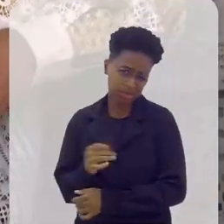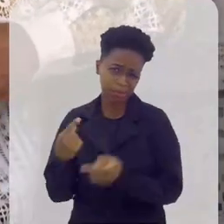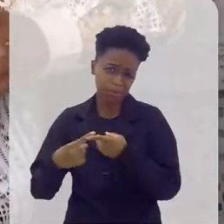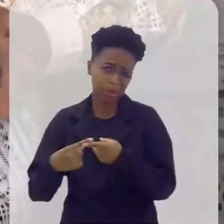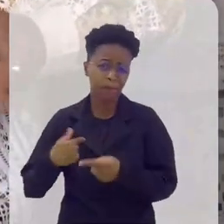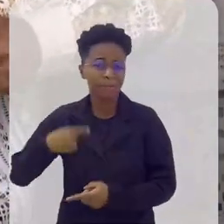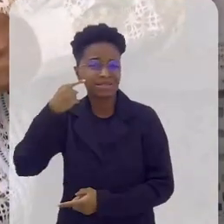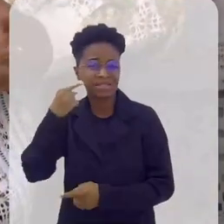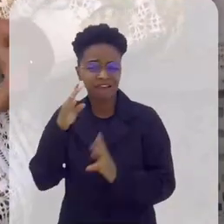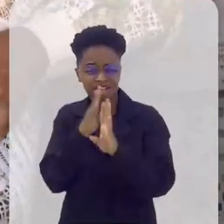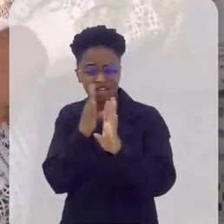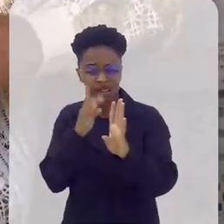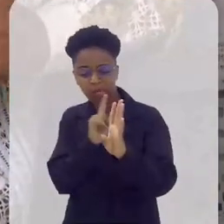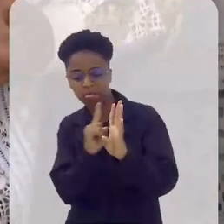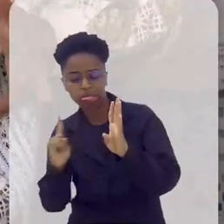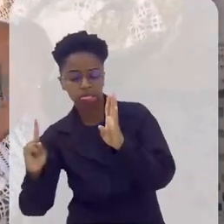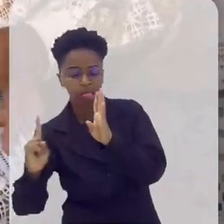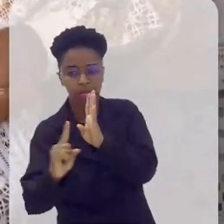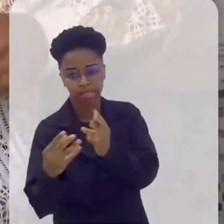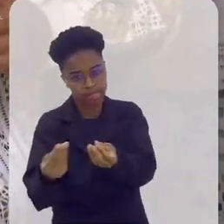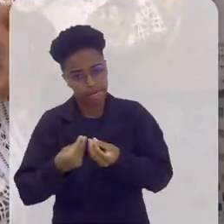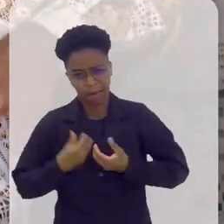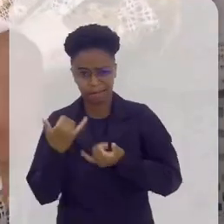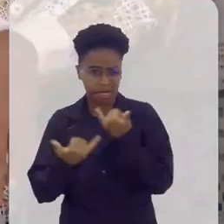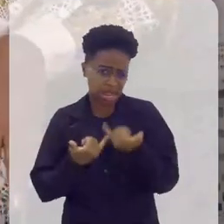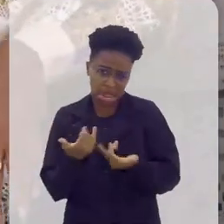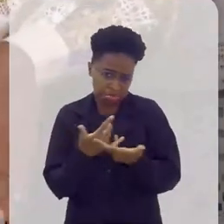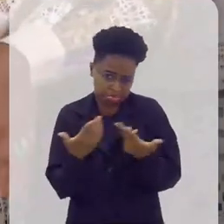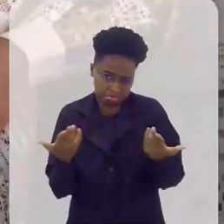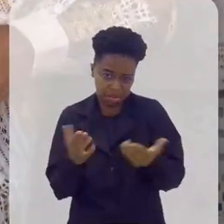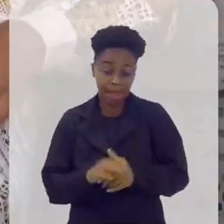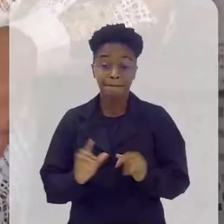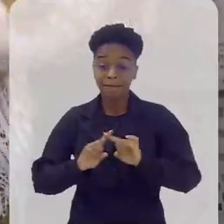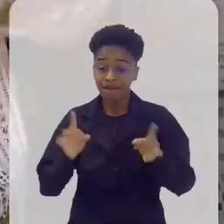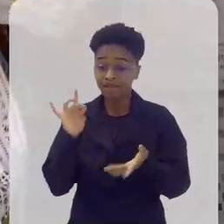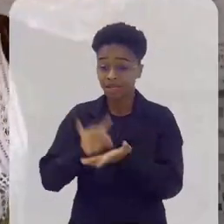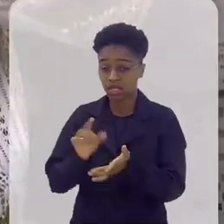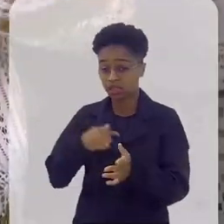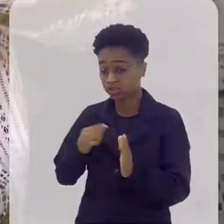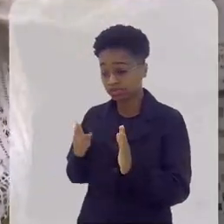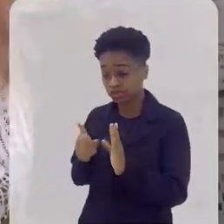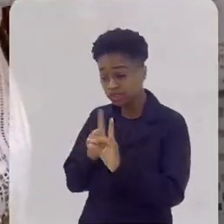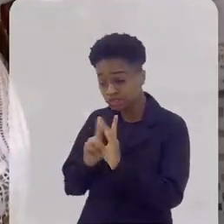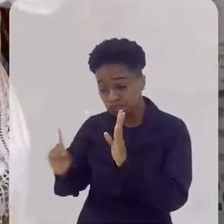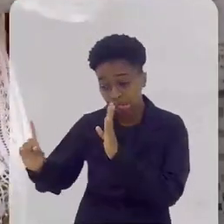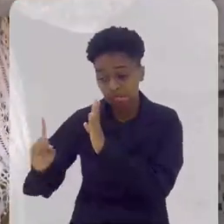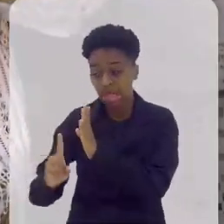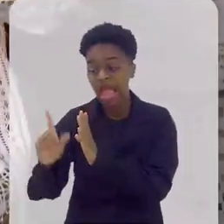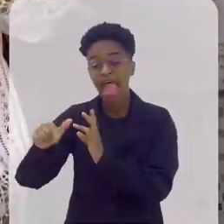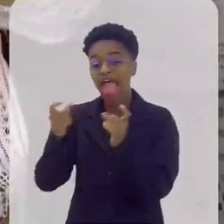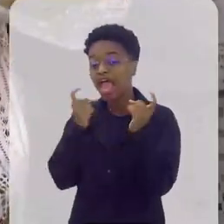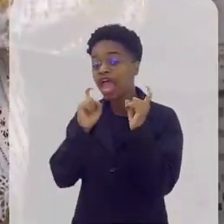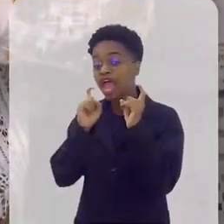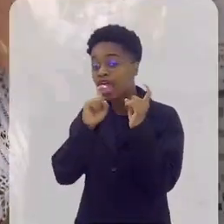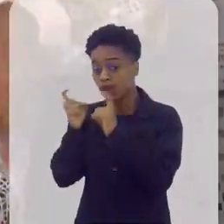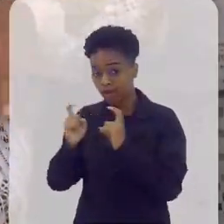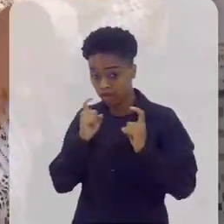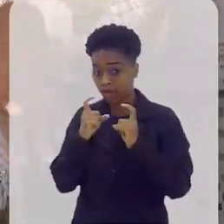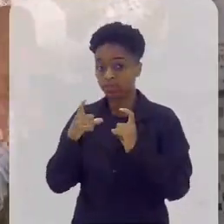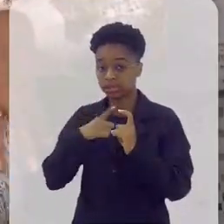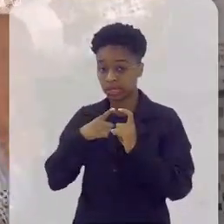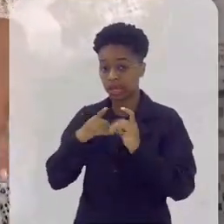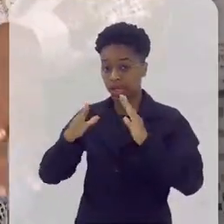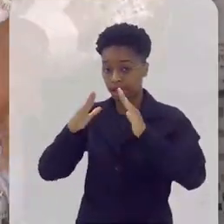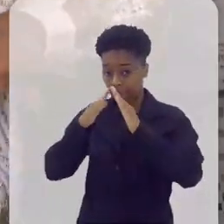elas estavam tirando a gente da fila ou para dar algum brinquedo, algum doce. Chegando lá, era uma reunião espírita, né? Um terreiro